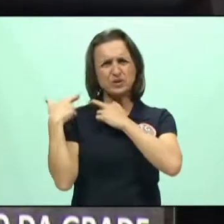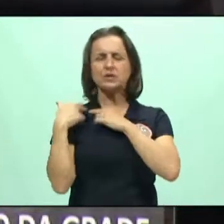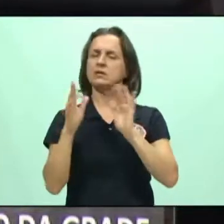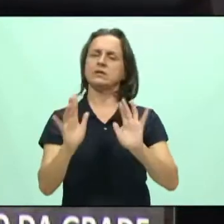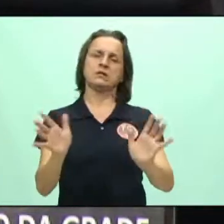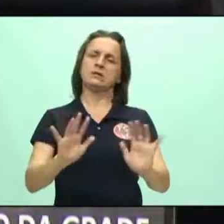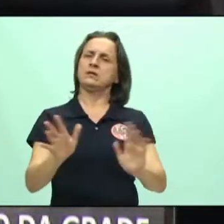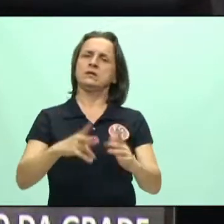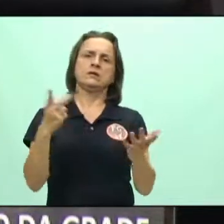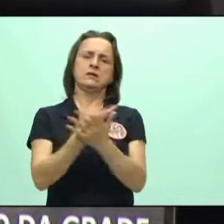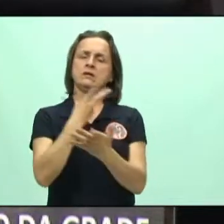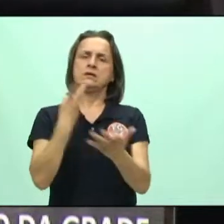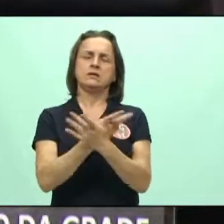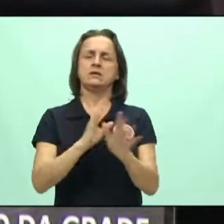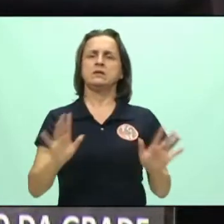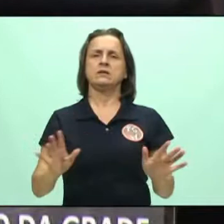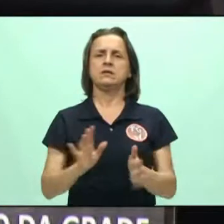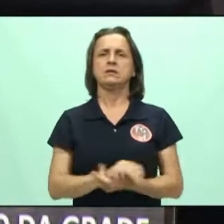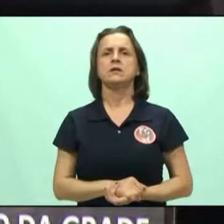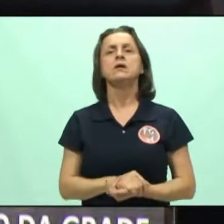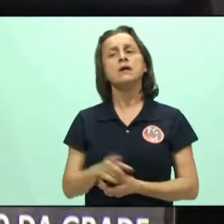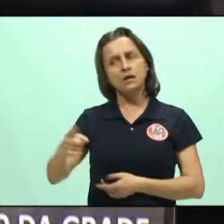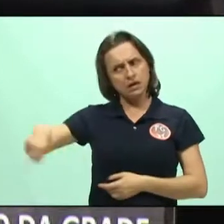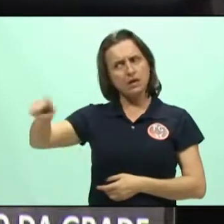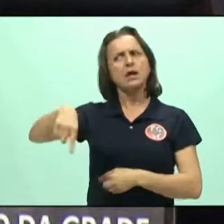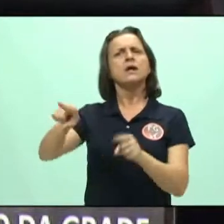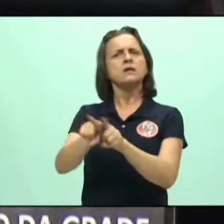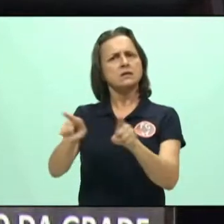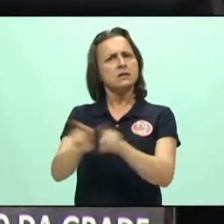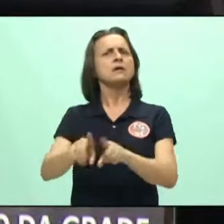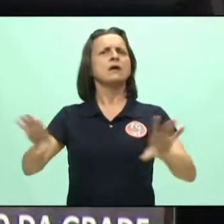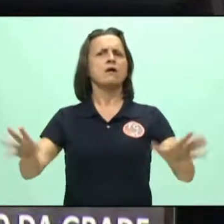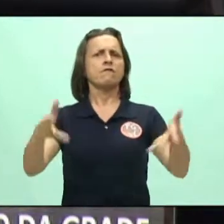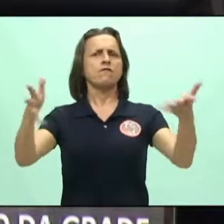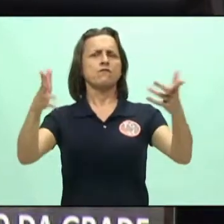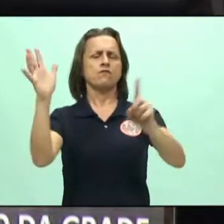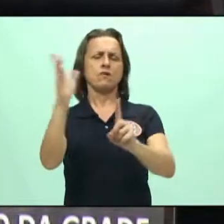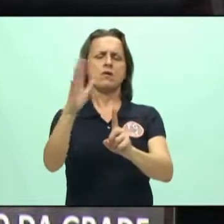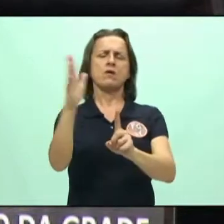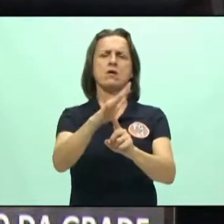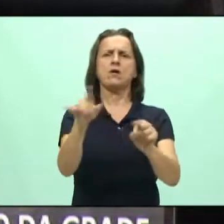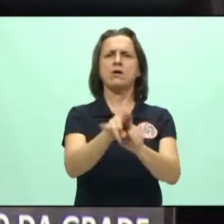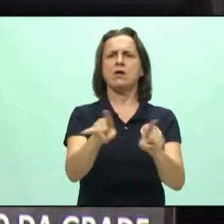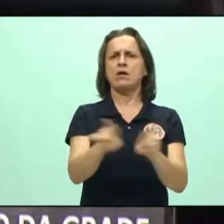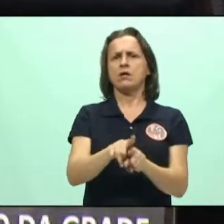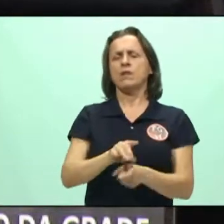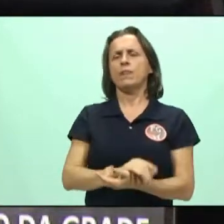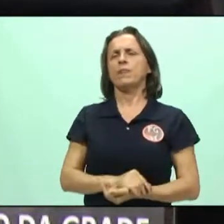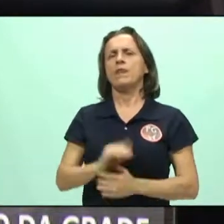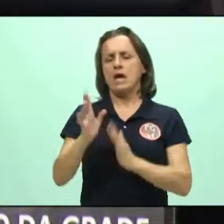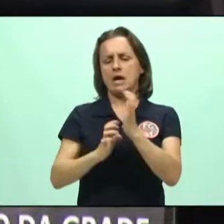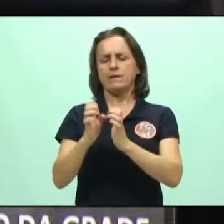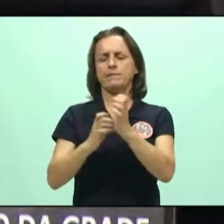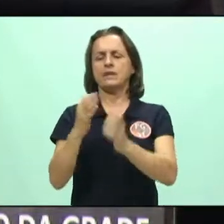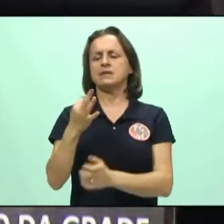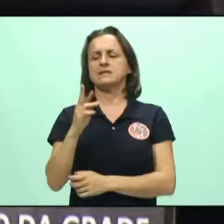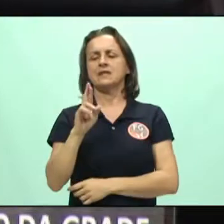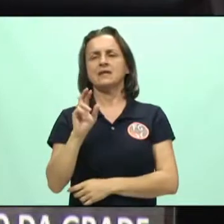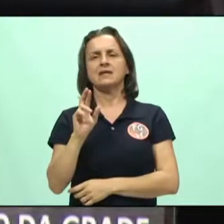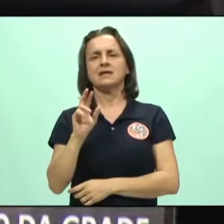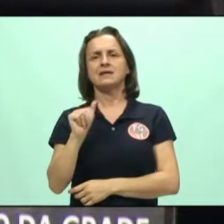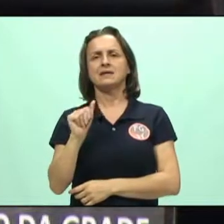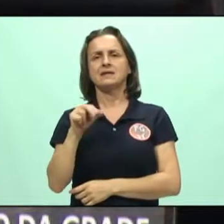na hora da Saúde social e no esporte eles têm que influenciar Qualquer coisa ver a prosperidade é de Curitiba